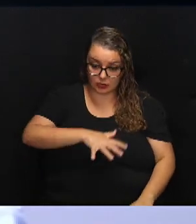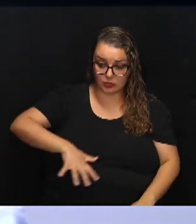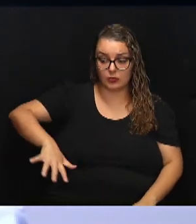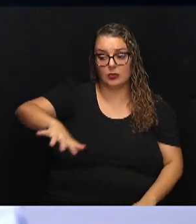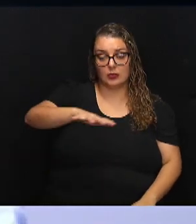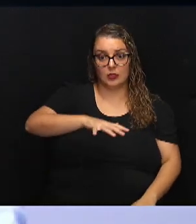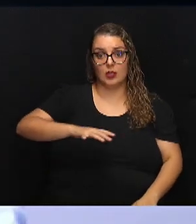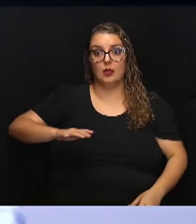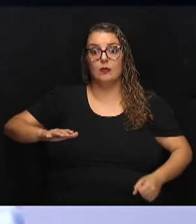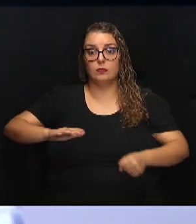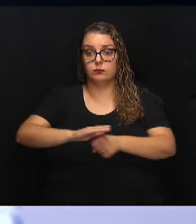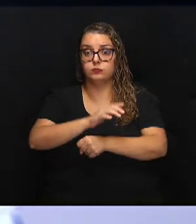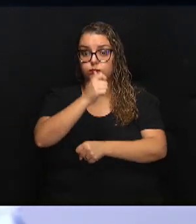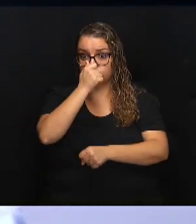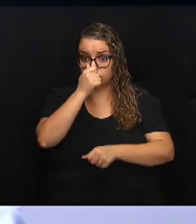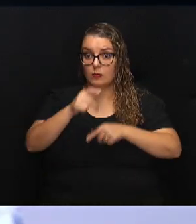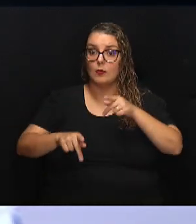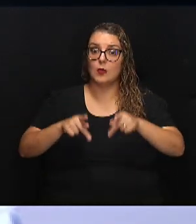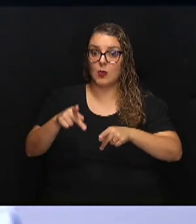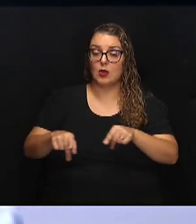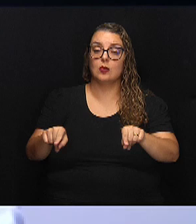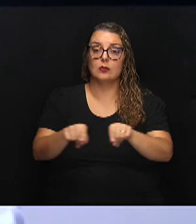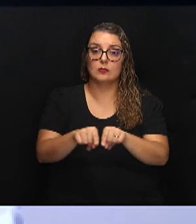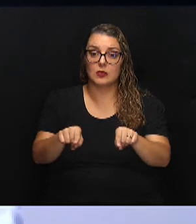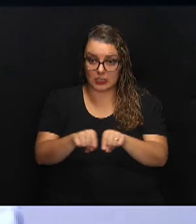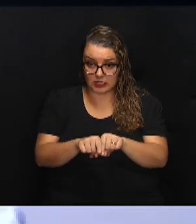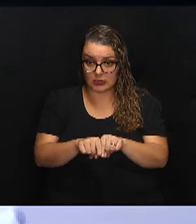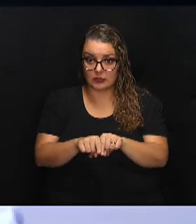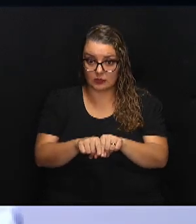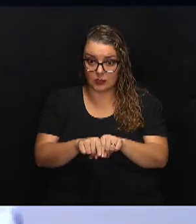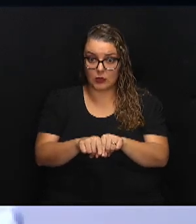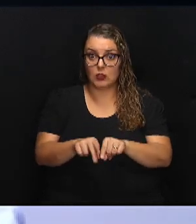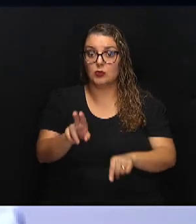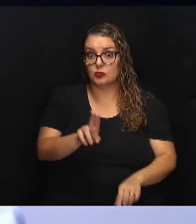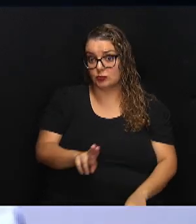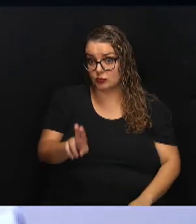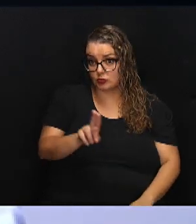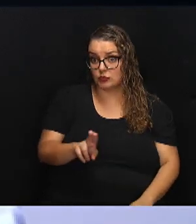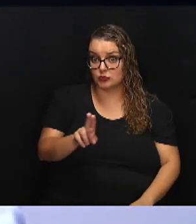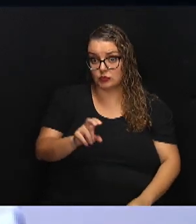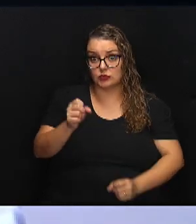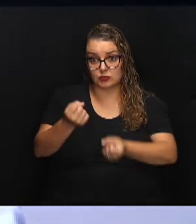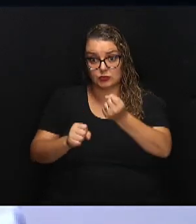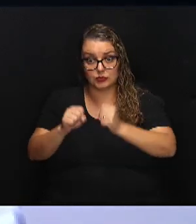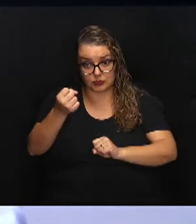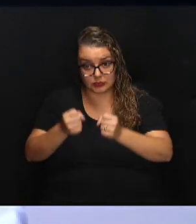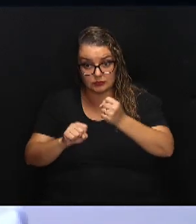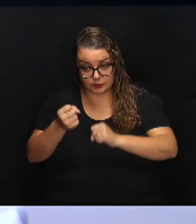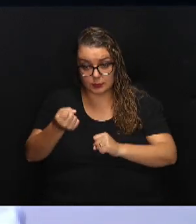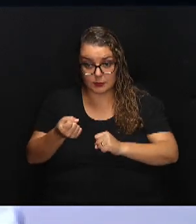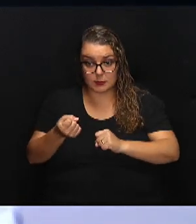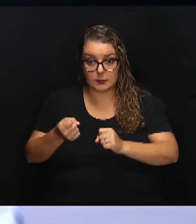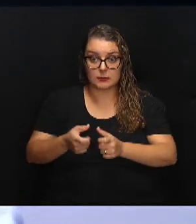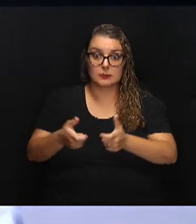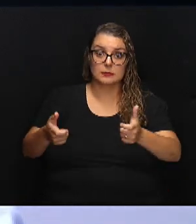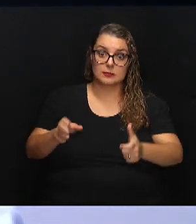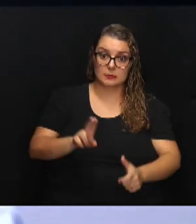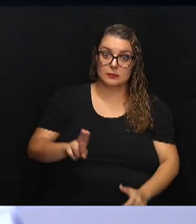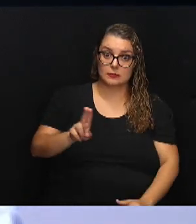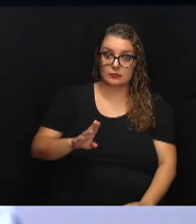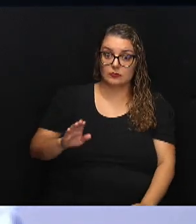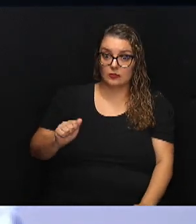muito adensada, tanto populacionalmente quanto nos usos industriais. O maior uso nas